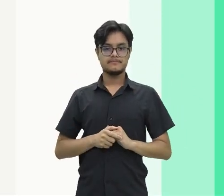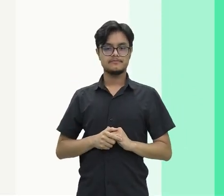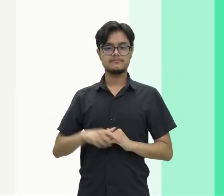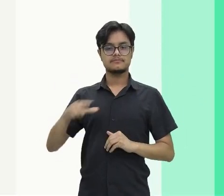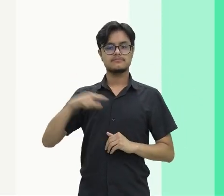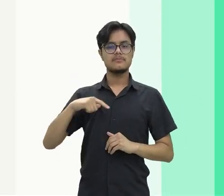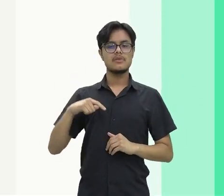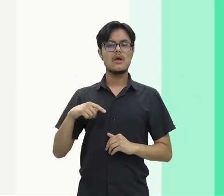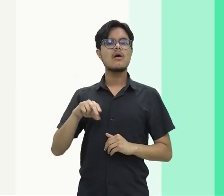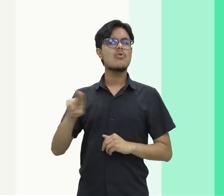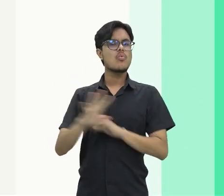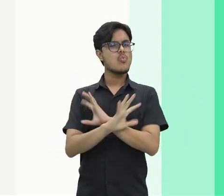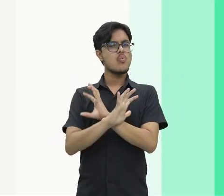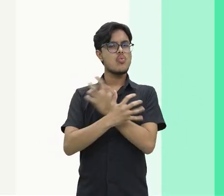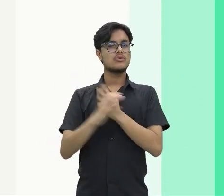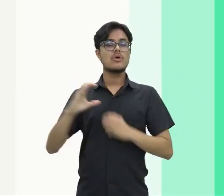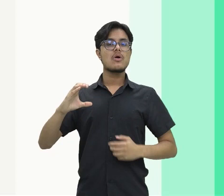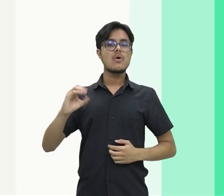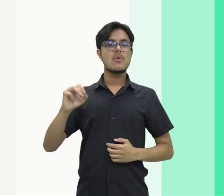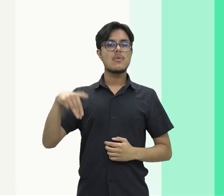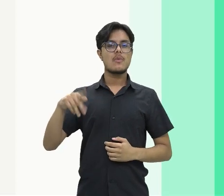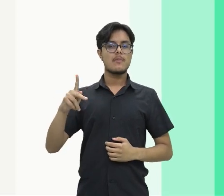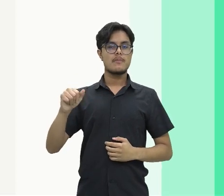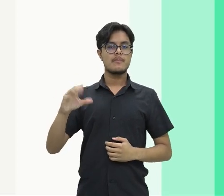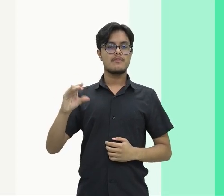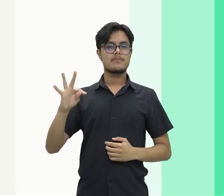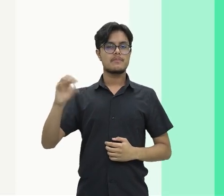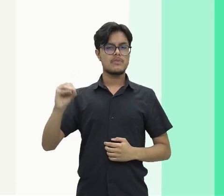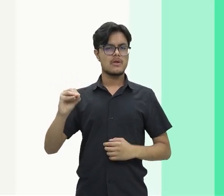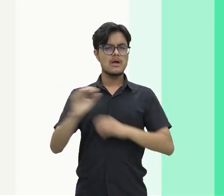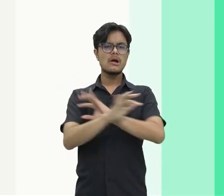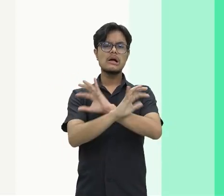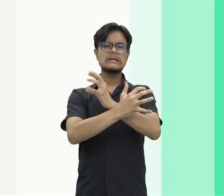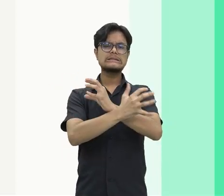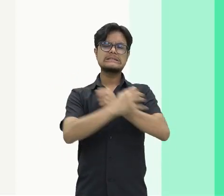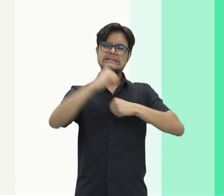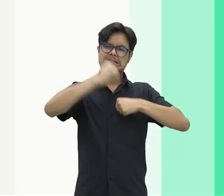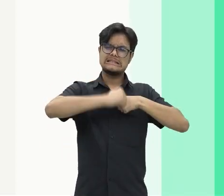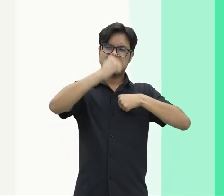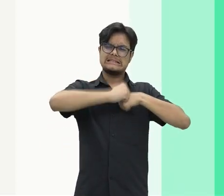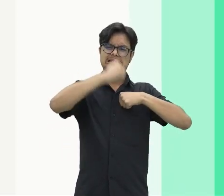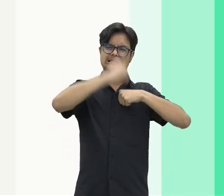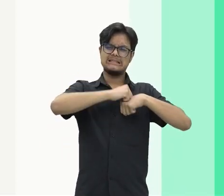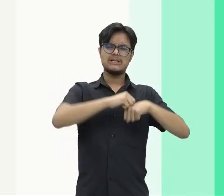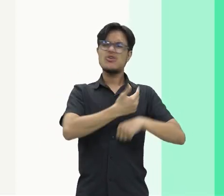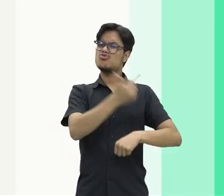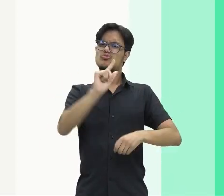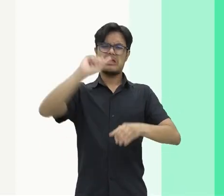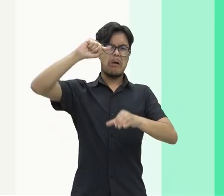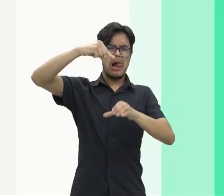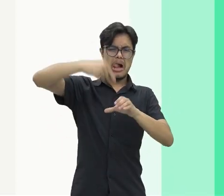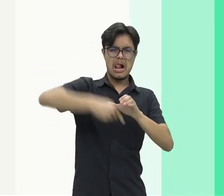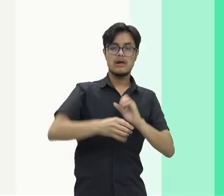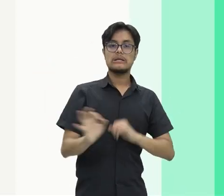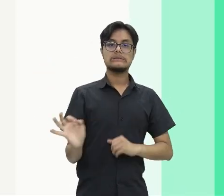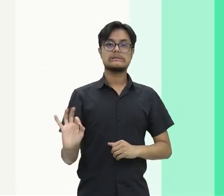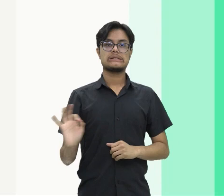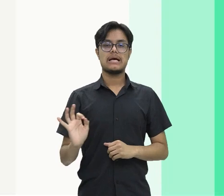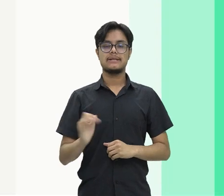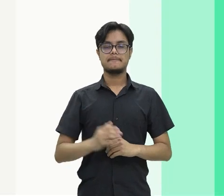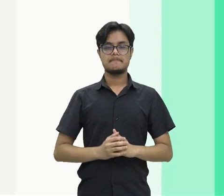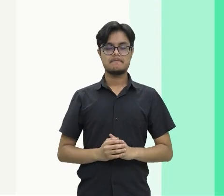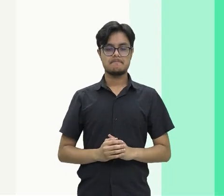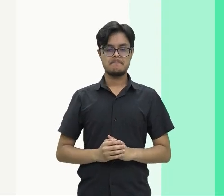osso compacto, né, que é essa região ali mais rígida, ela não tem cavidades, como você está observando na pontinha aí desse